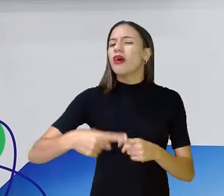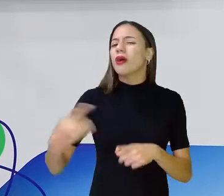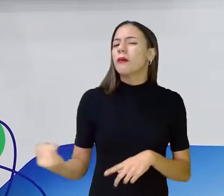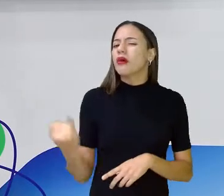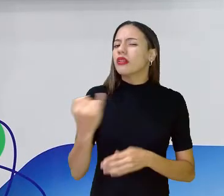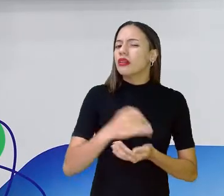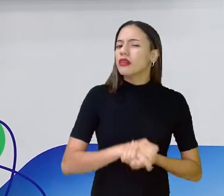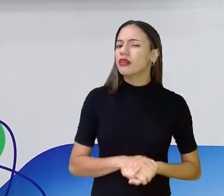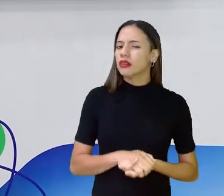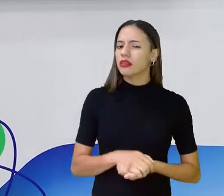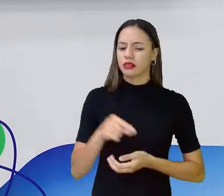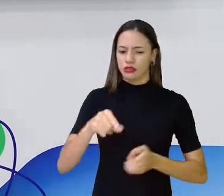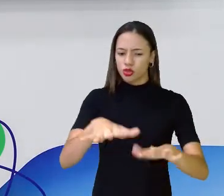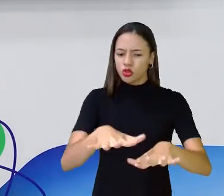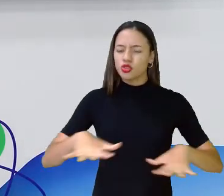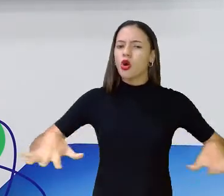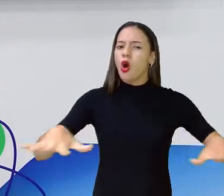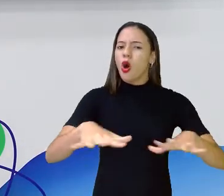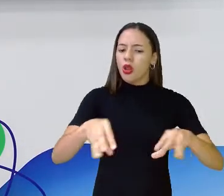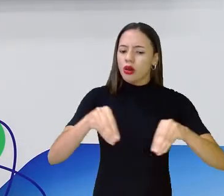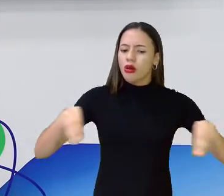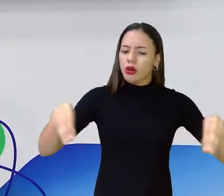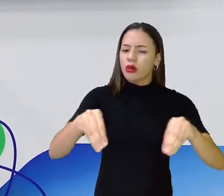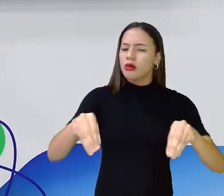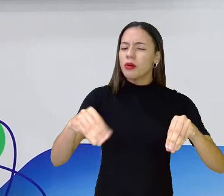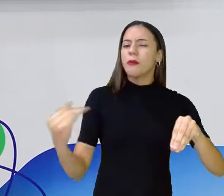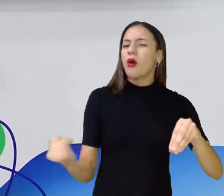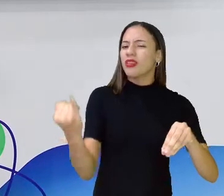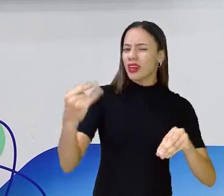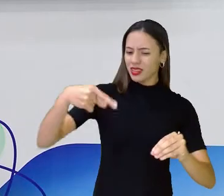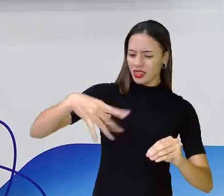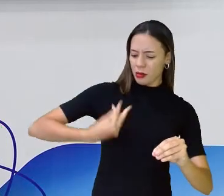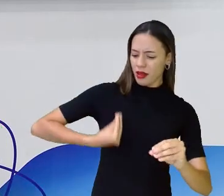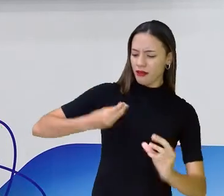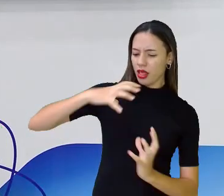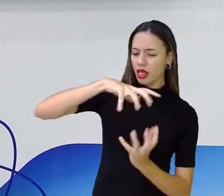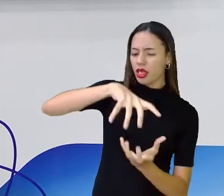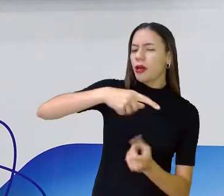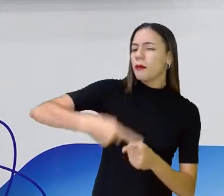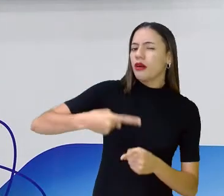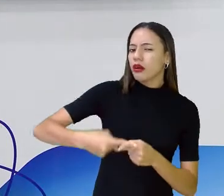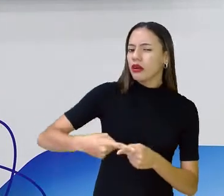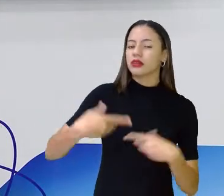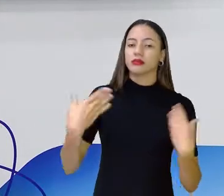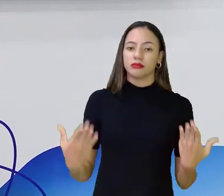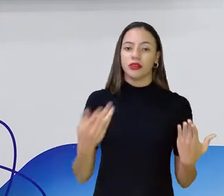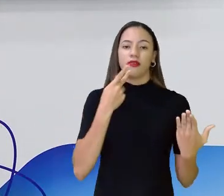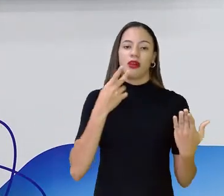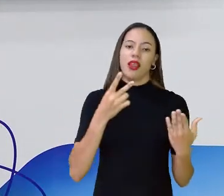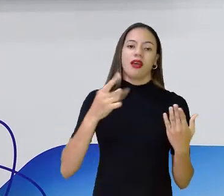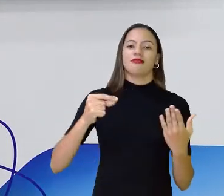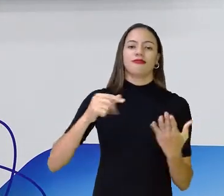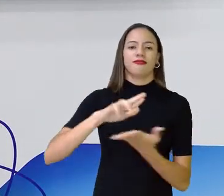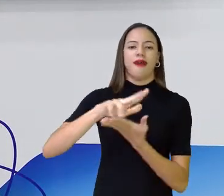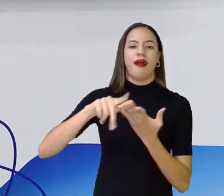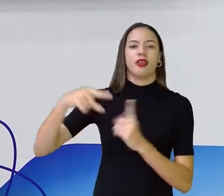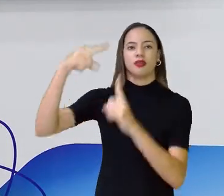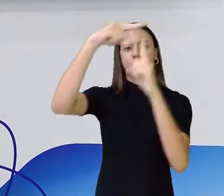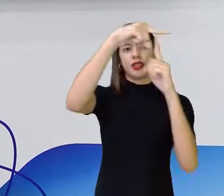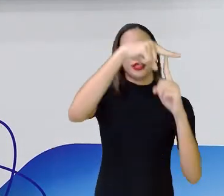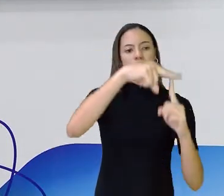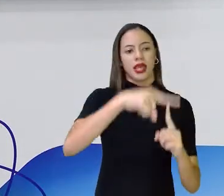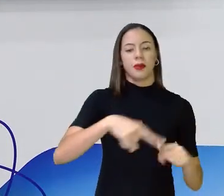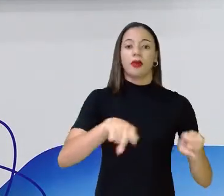qual a importância dos solos para a vida na Terra? E aí a gente vai conversar sobre os tipos, sobre